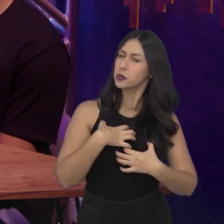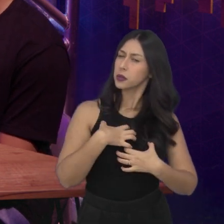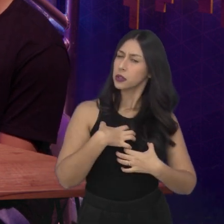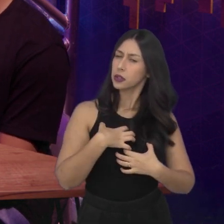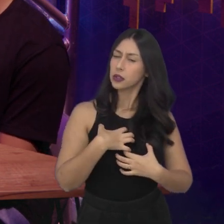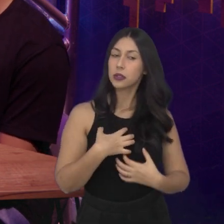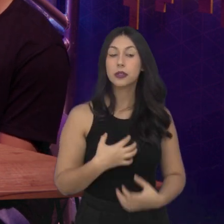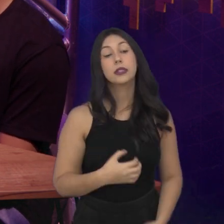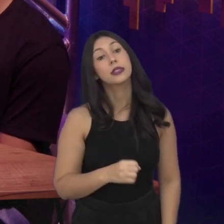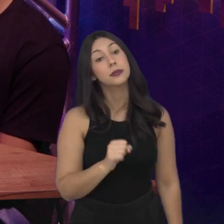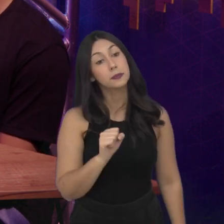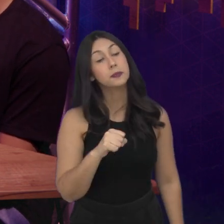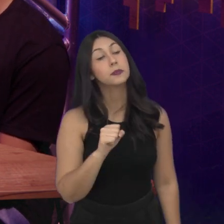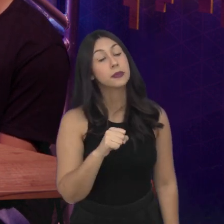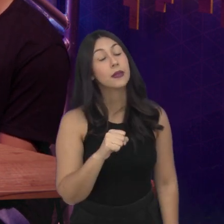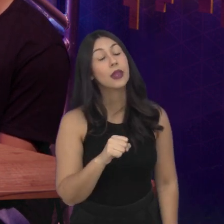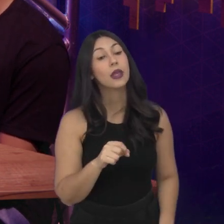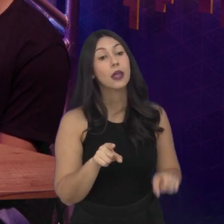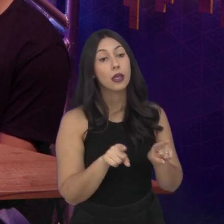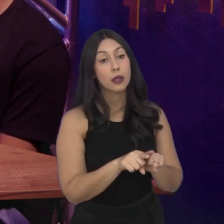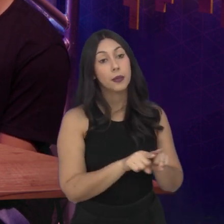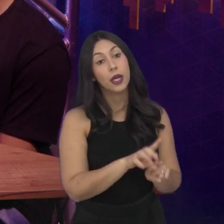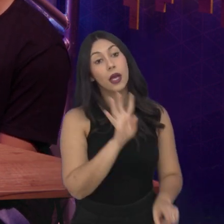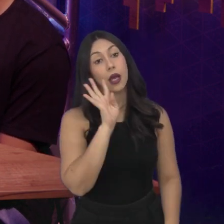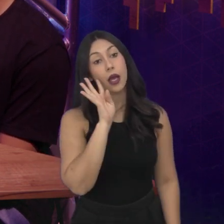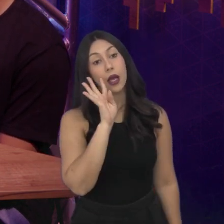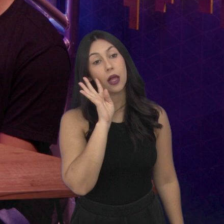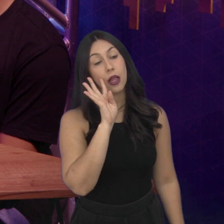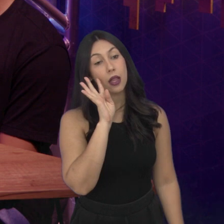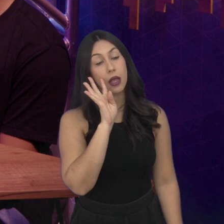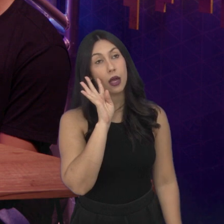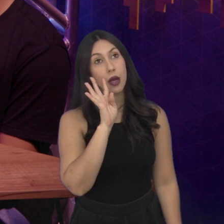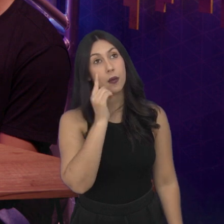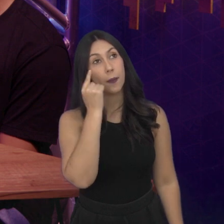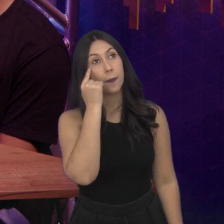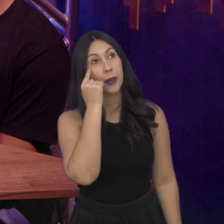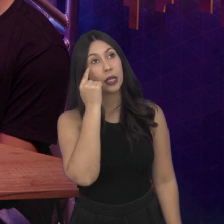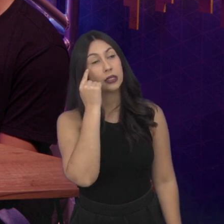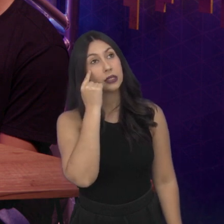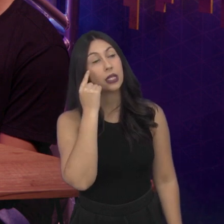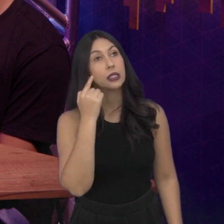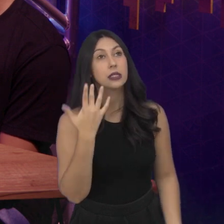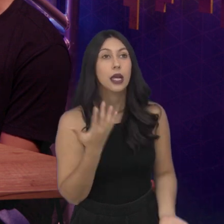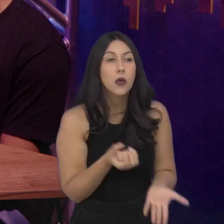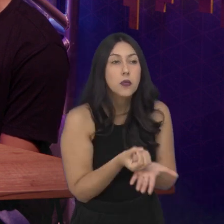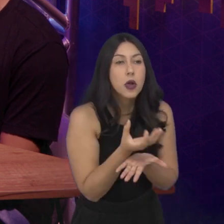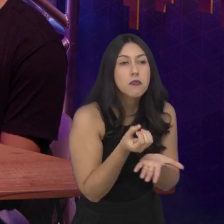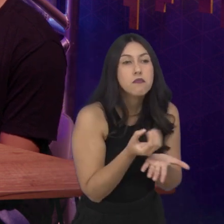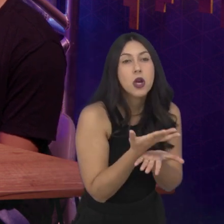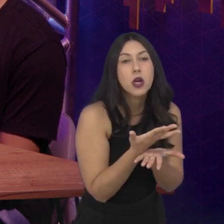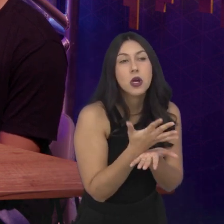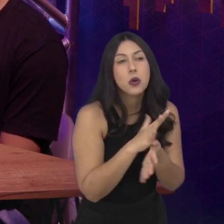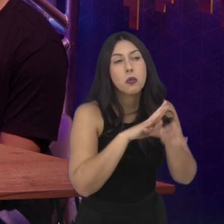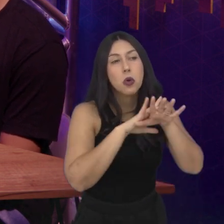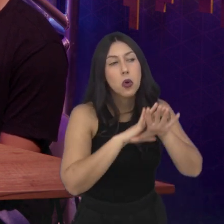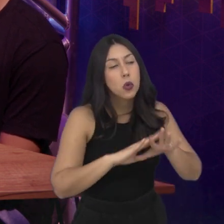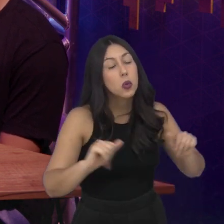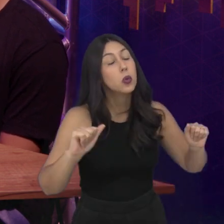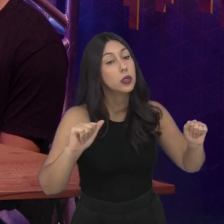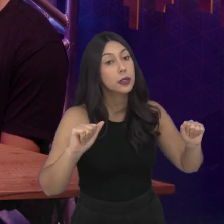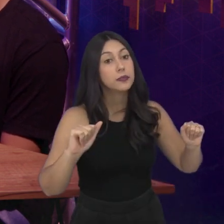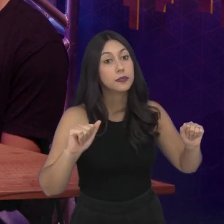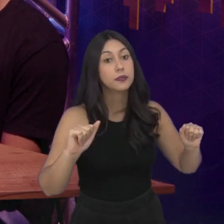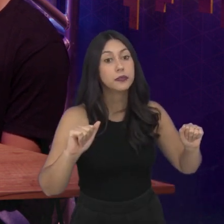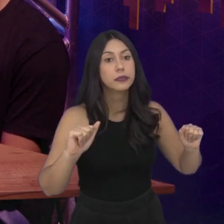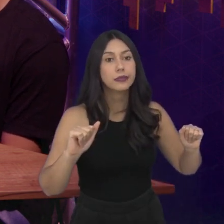Uhum. E é legal a gente pensar na ficção de cura, então, né? O Healing Fiction, ficção de cura, vamos